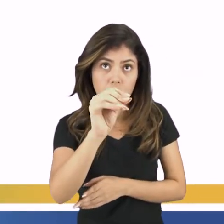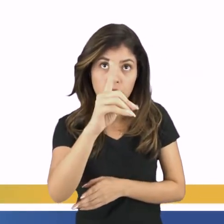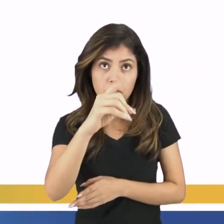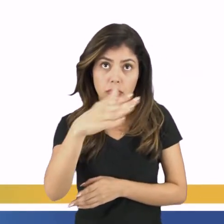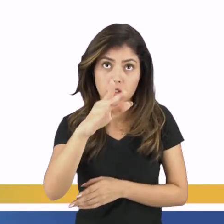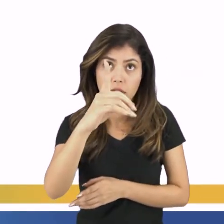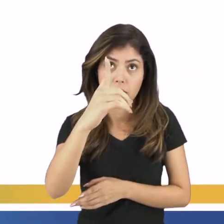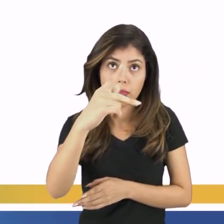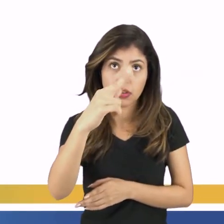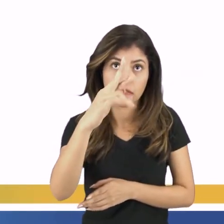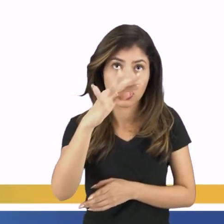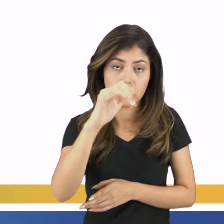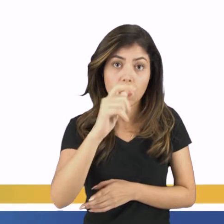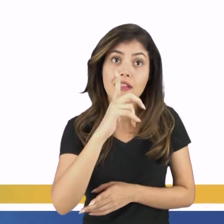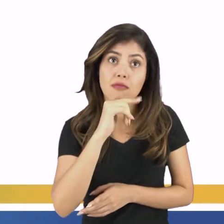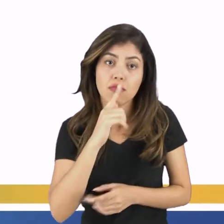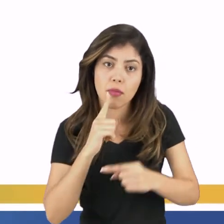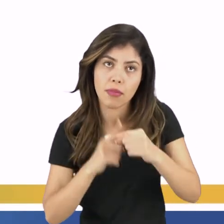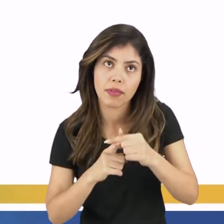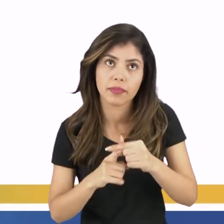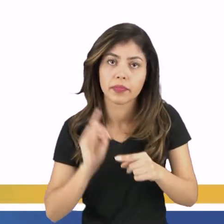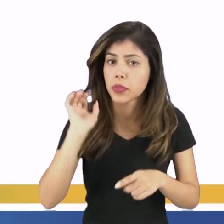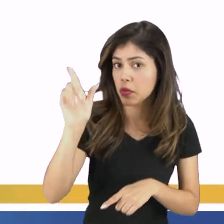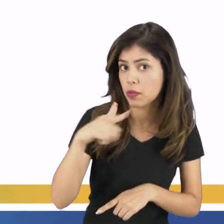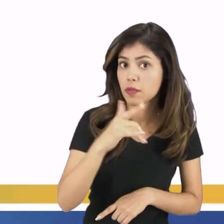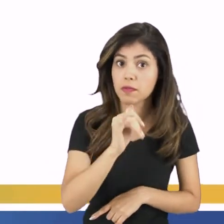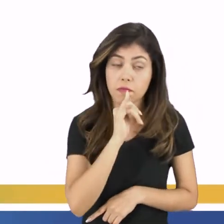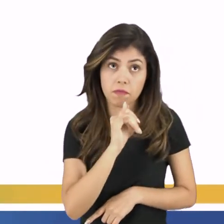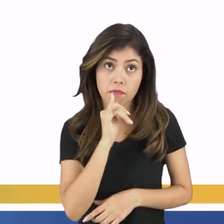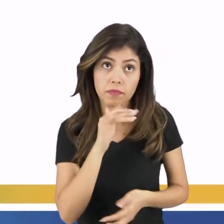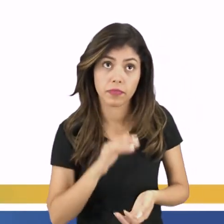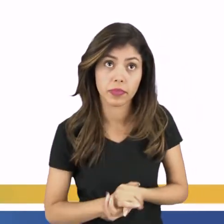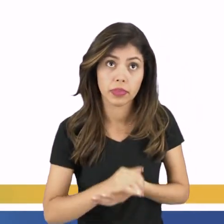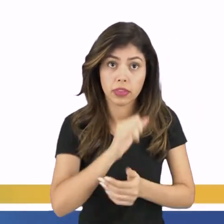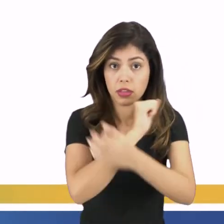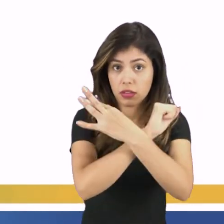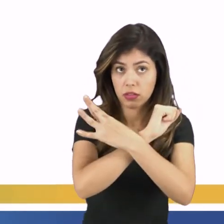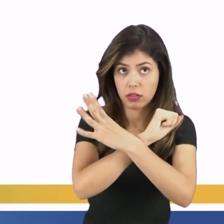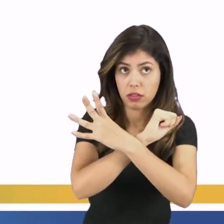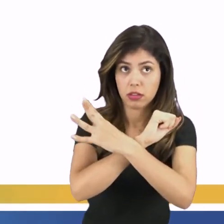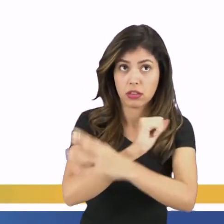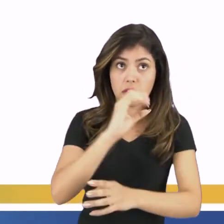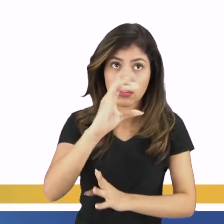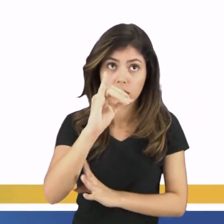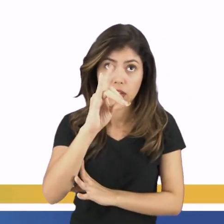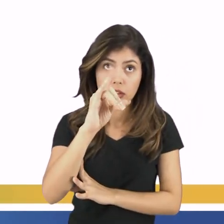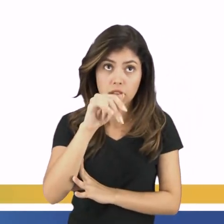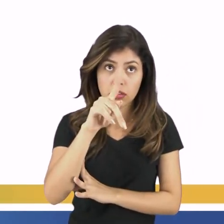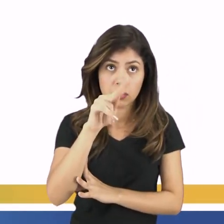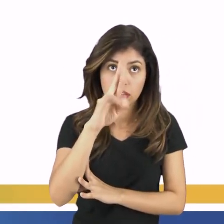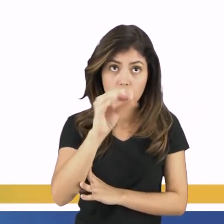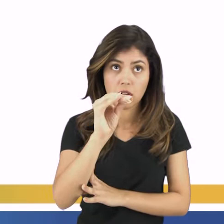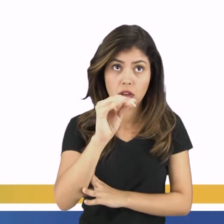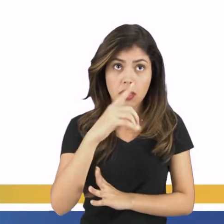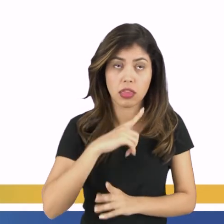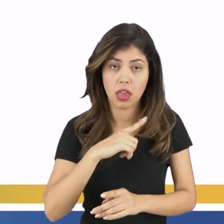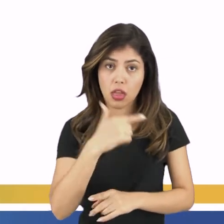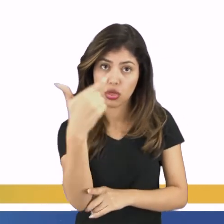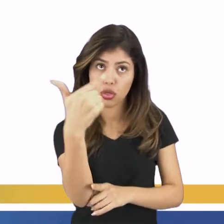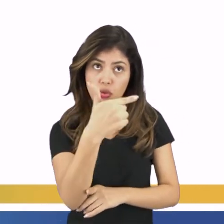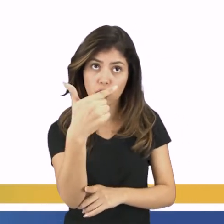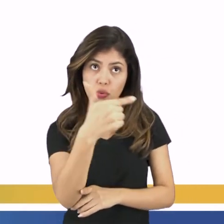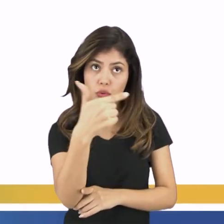e a água. Mais um exemplo para a gente encerrar. Ácido cianídrico. Então, nós temos aqui a